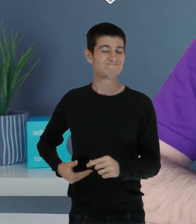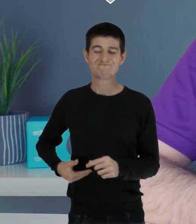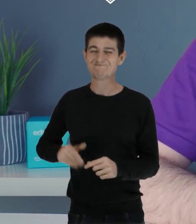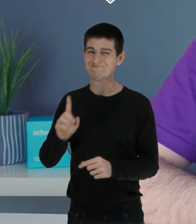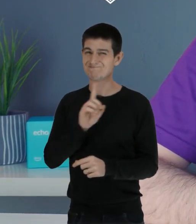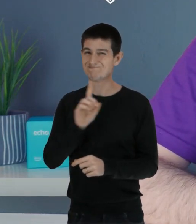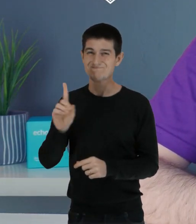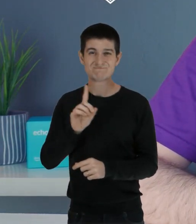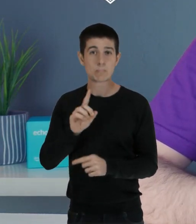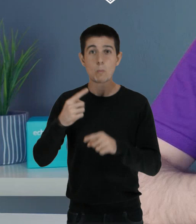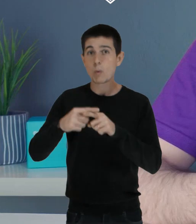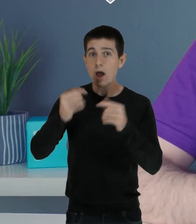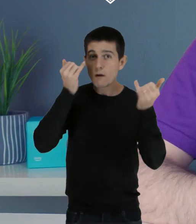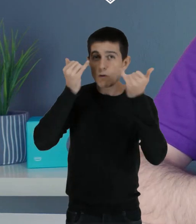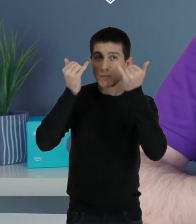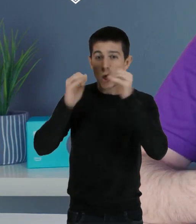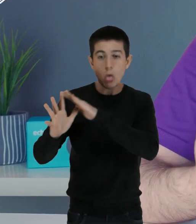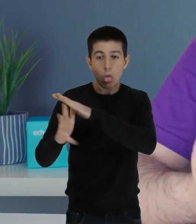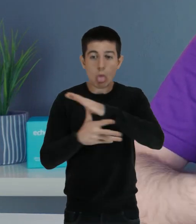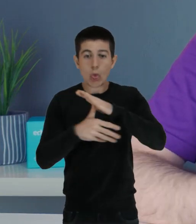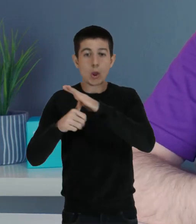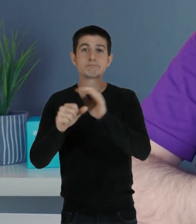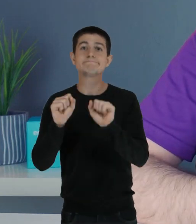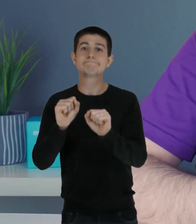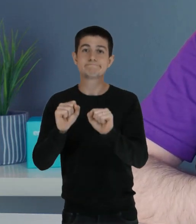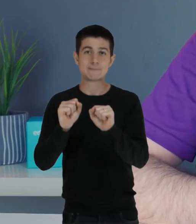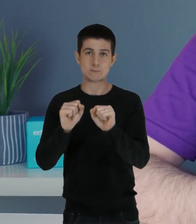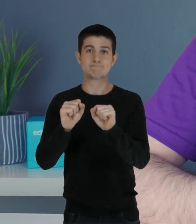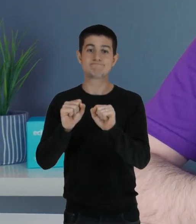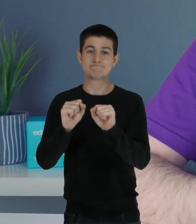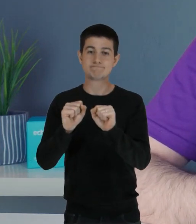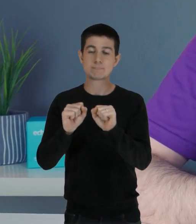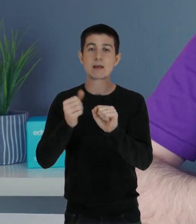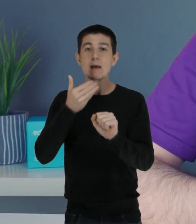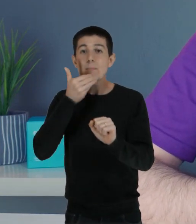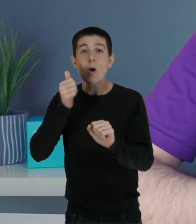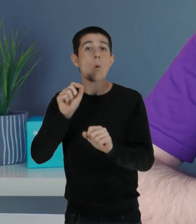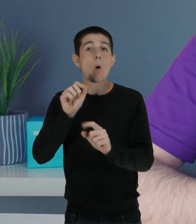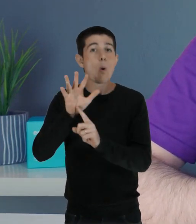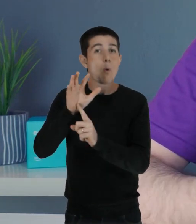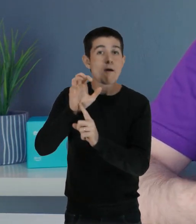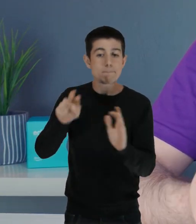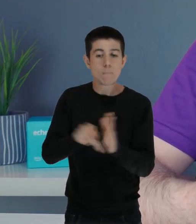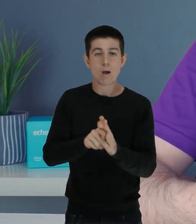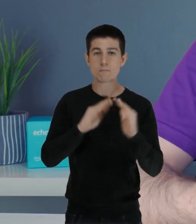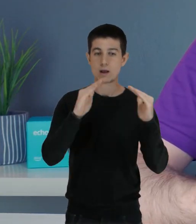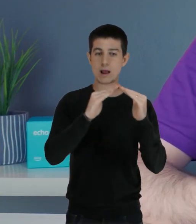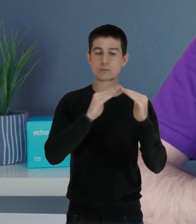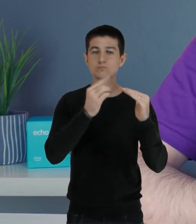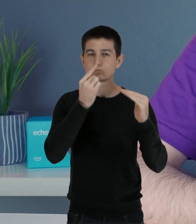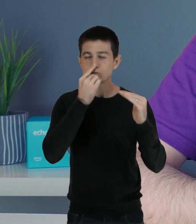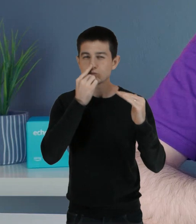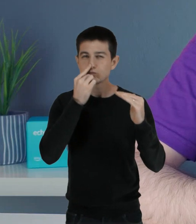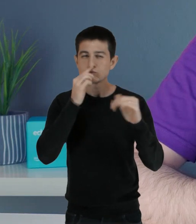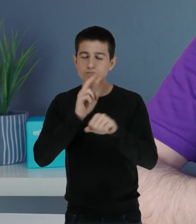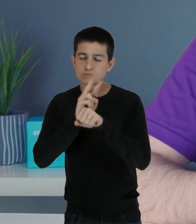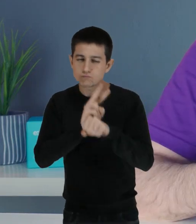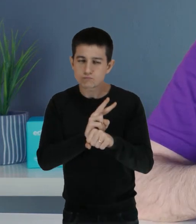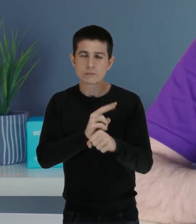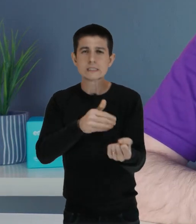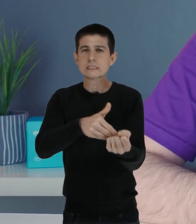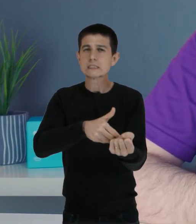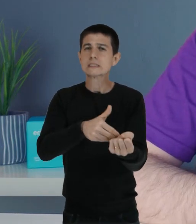para realizar sua compra. Seus dados podem ser interceptados por alguém mal intencionado nessas redes, então utilize o seu Wi-Fi